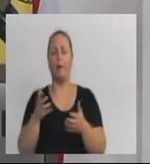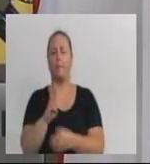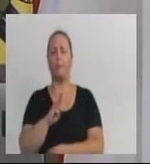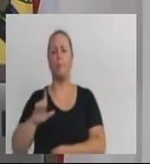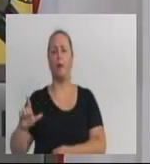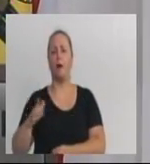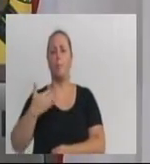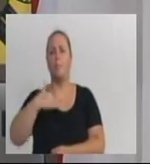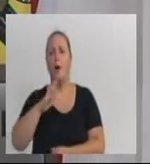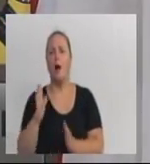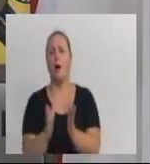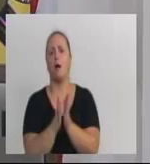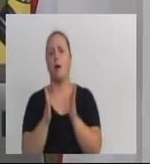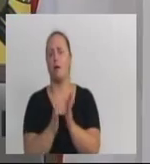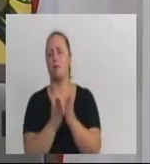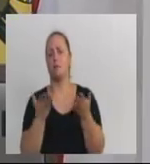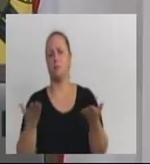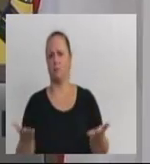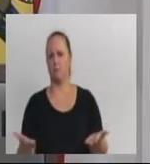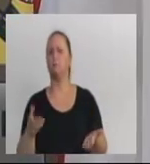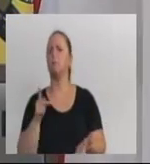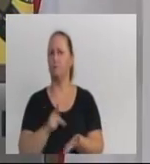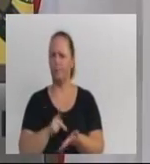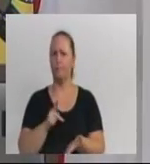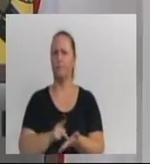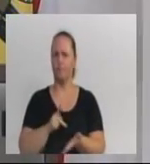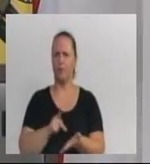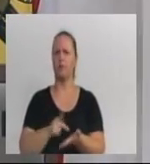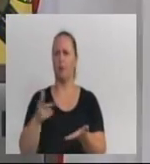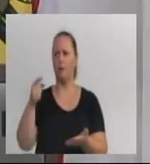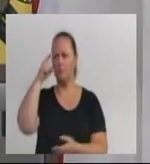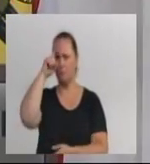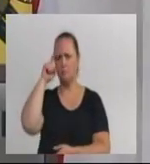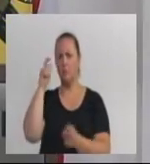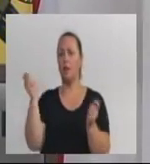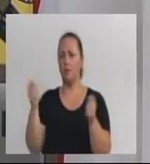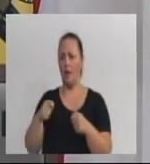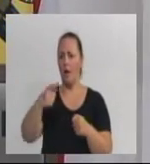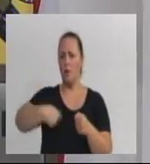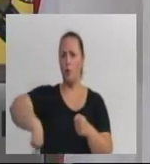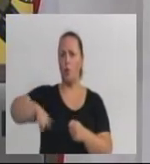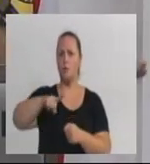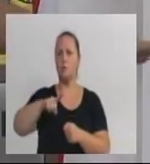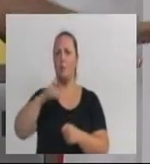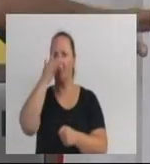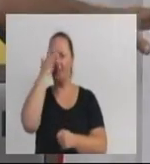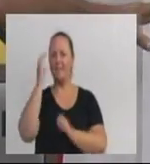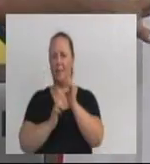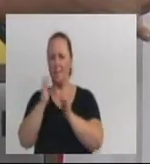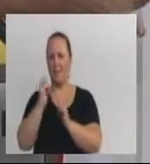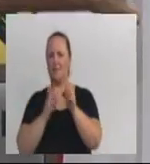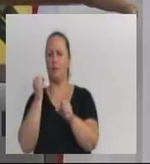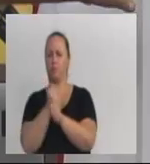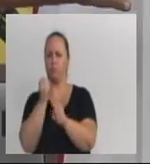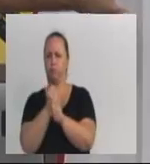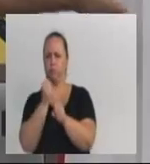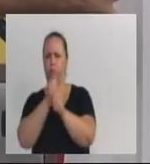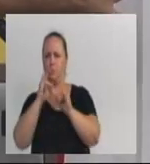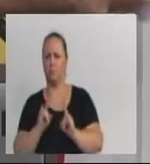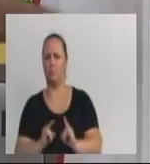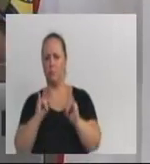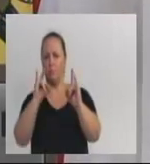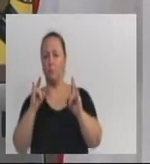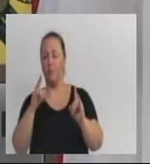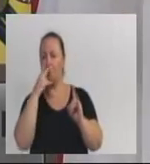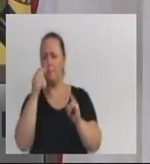Jefferson, poderia eu aqui fazer o levantamento de todas as construtoras que executam obras no município de Blumenau, enquanto as construtoras que realizavam obras